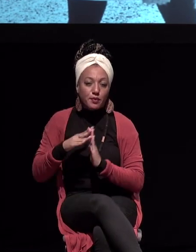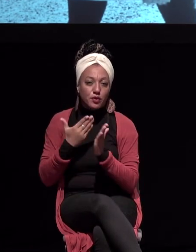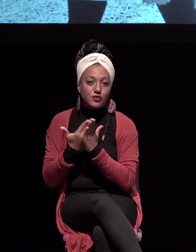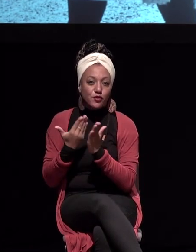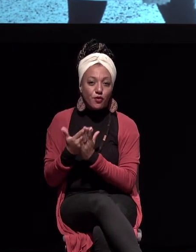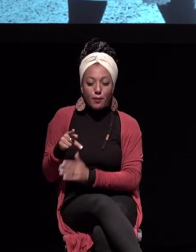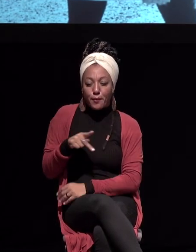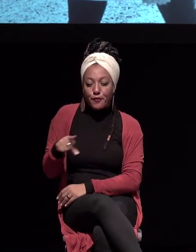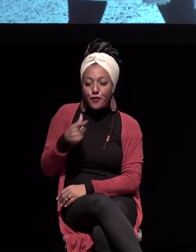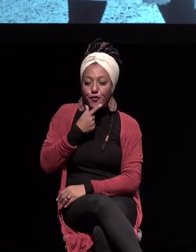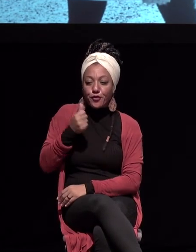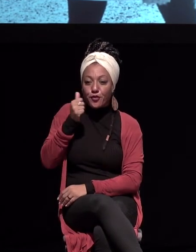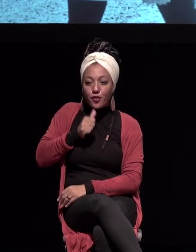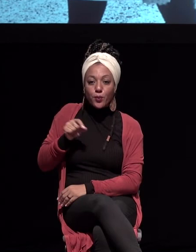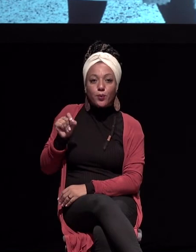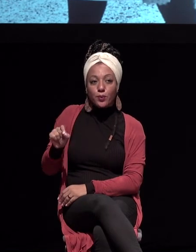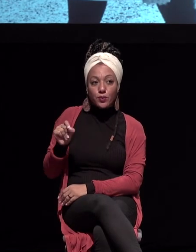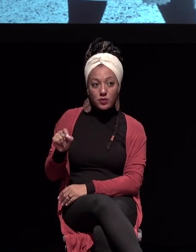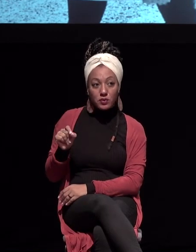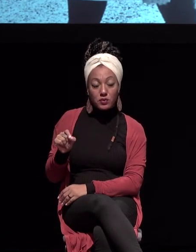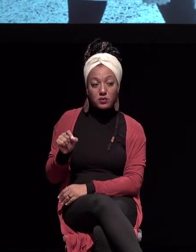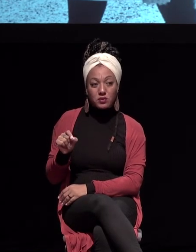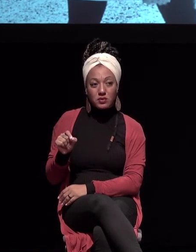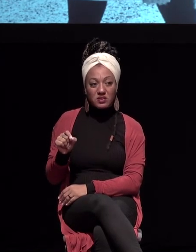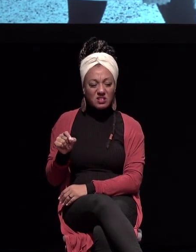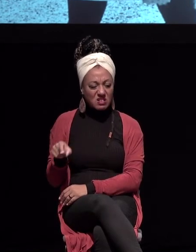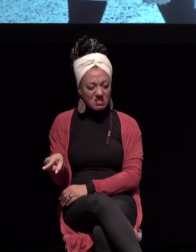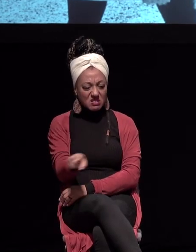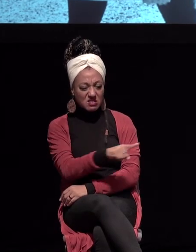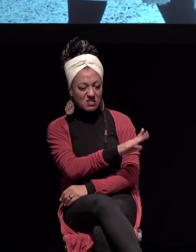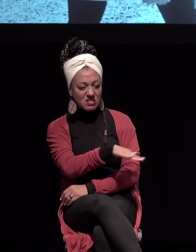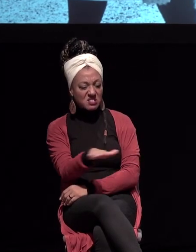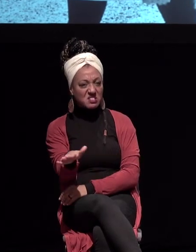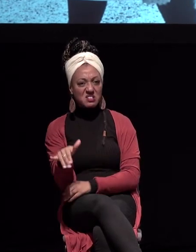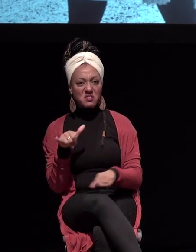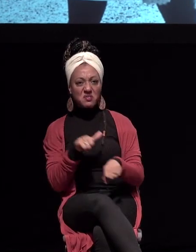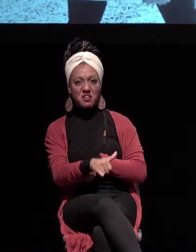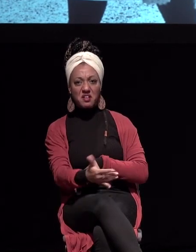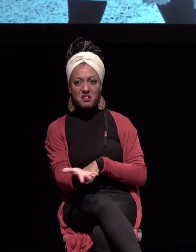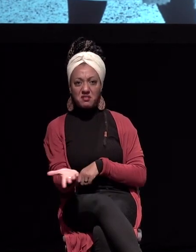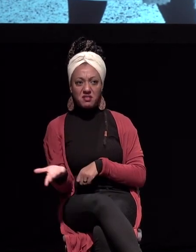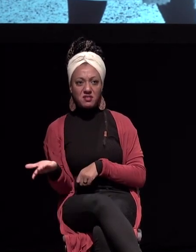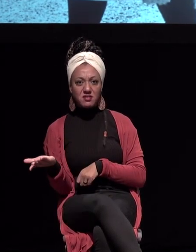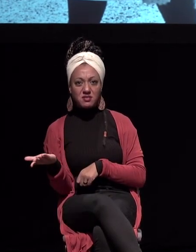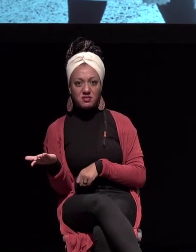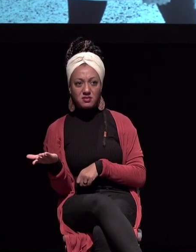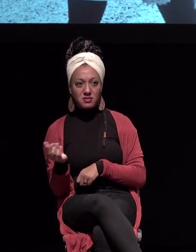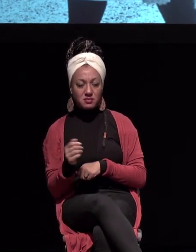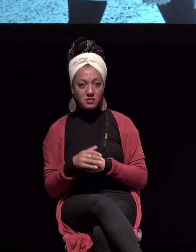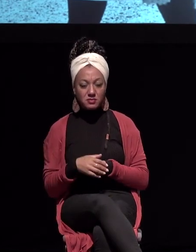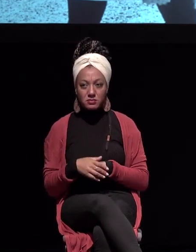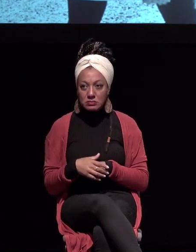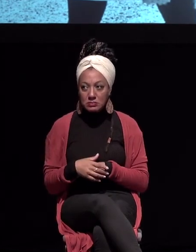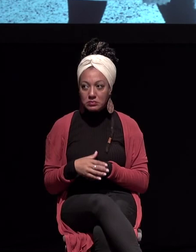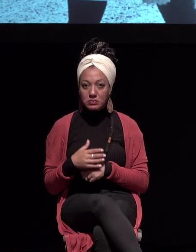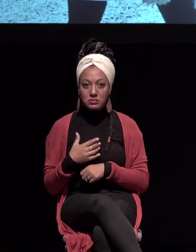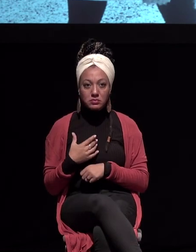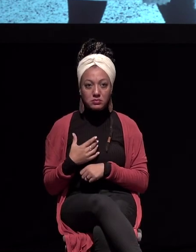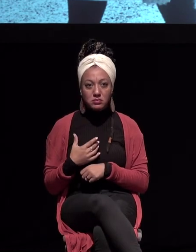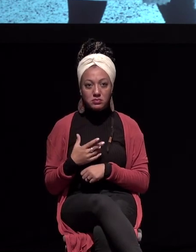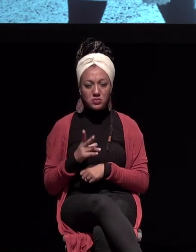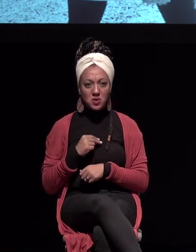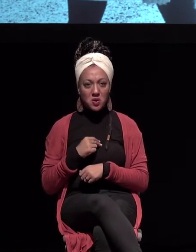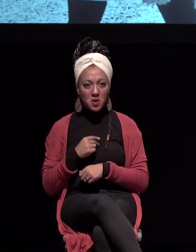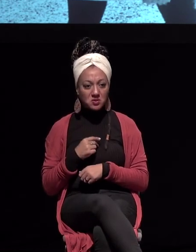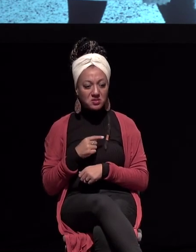professores e professoras que era assim: essas crianças não vêm para a escola. E, sabe, nossa,